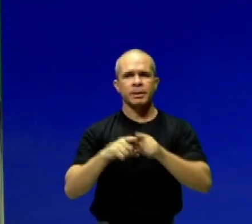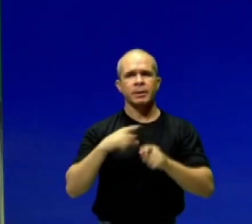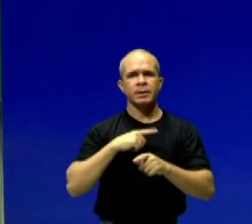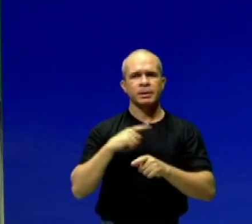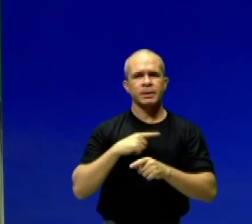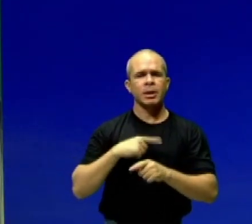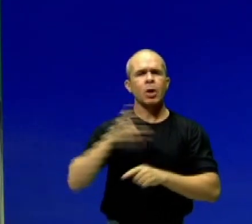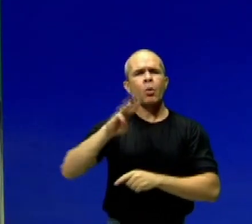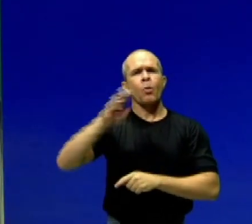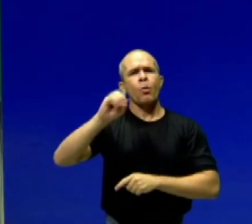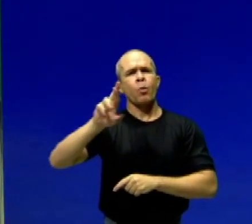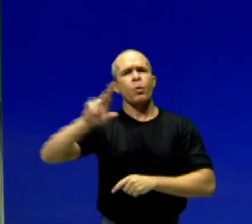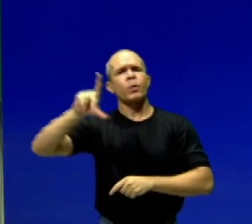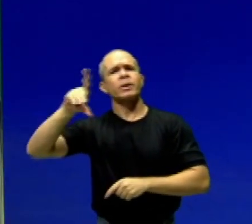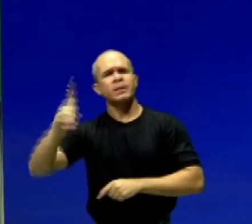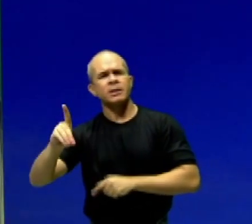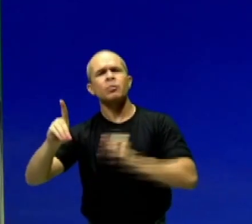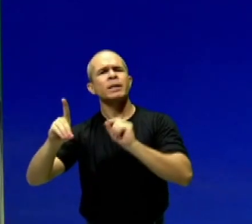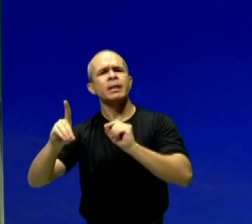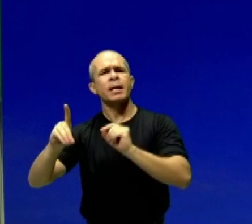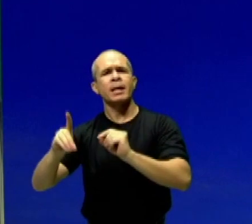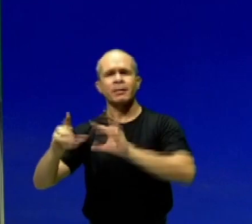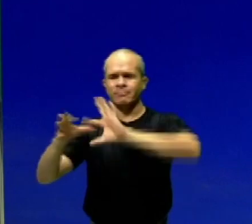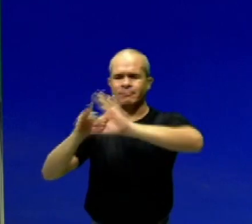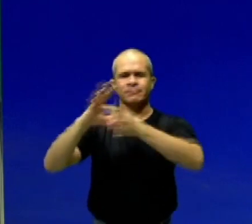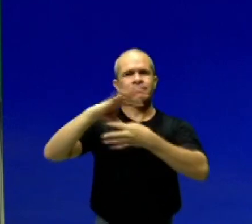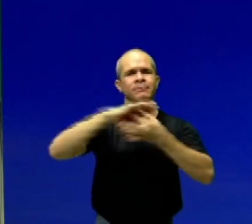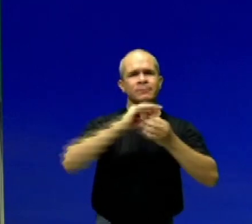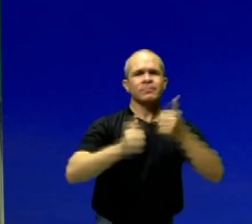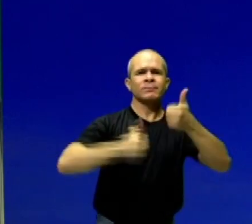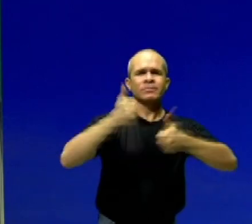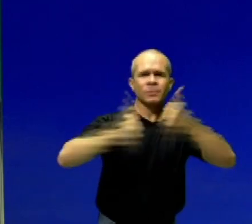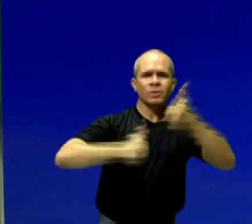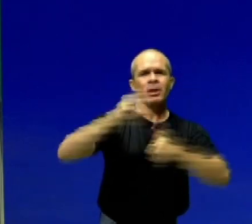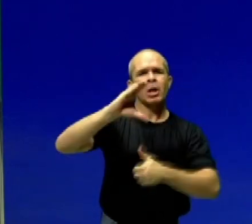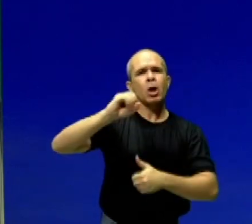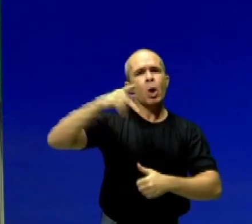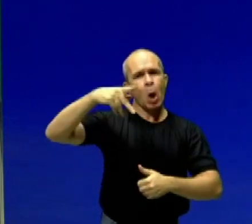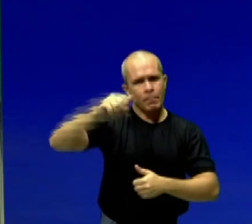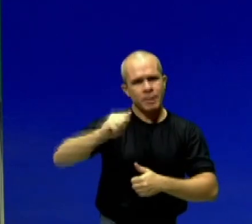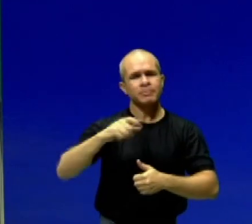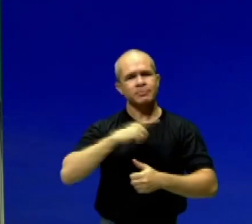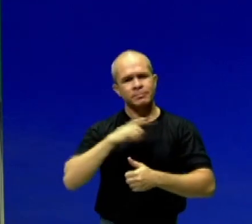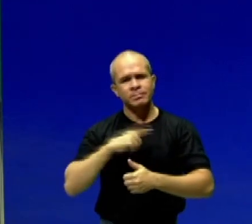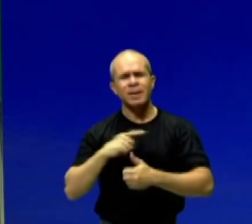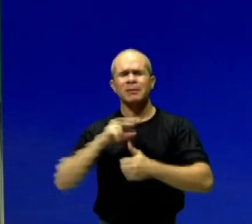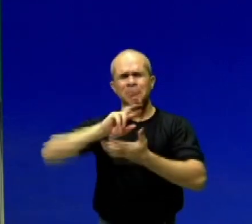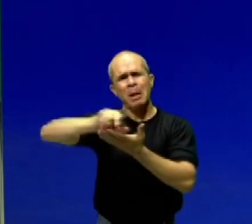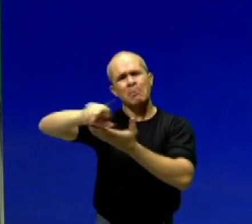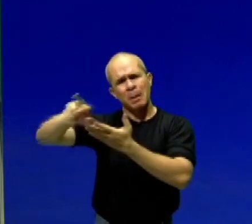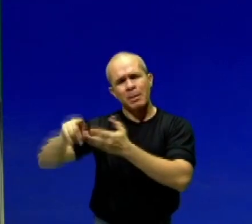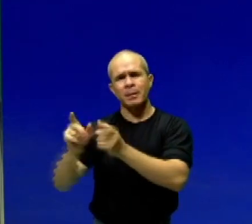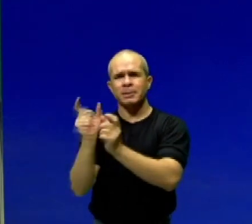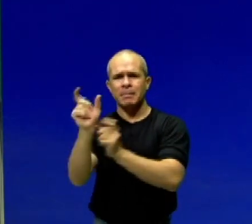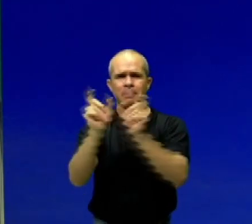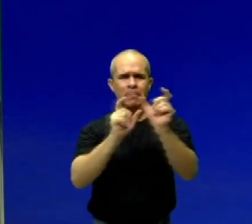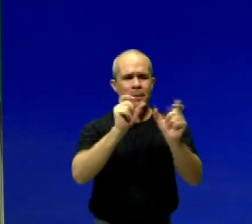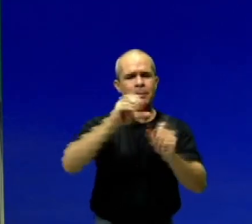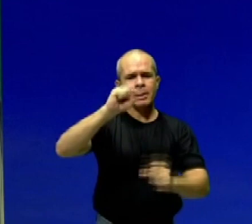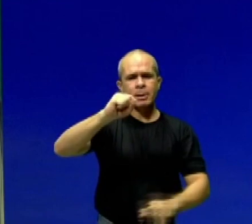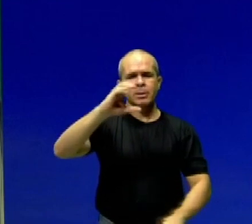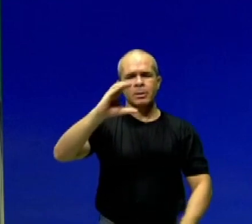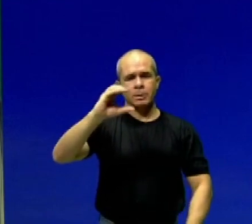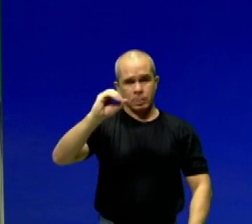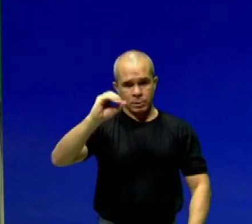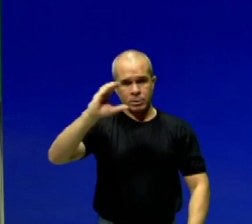que é a World Cup? A Copa do Mundo. Então, quando vocês têm a World Cup, vocês aprendem muitas palavras sobre soccer.